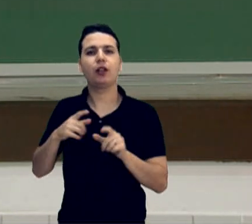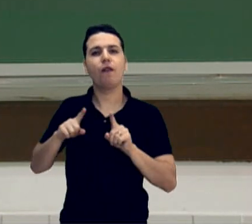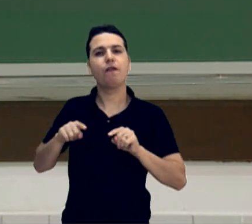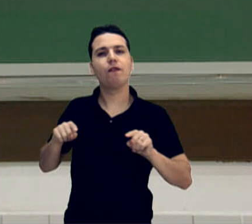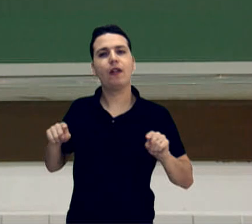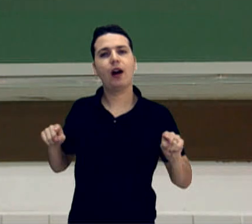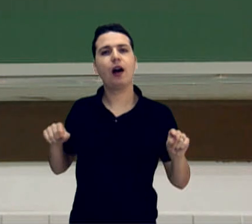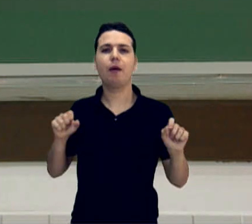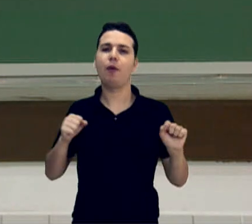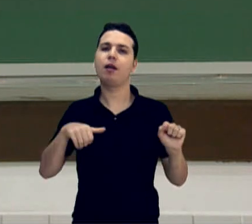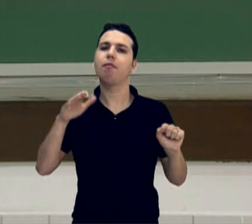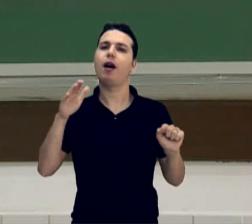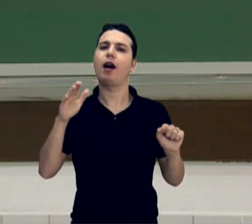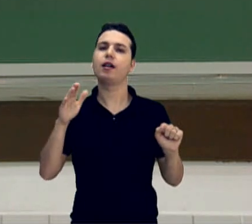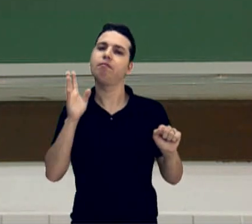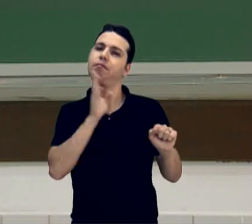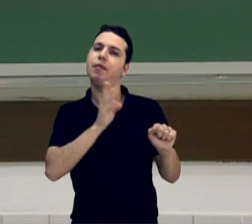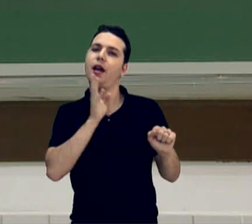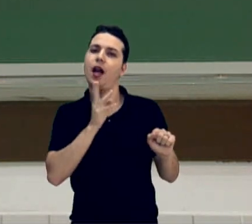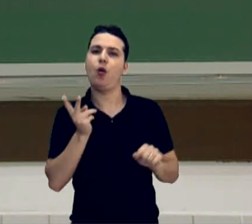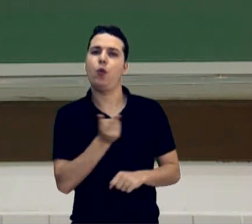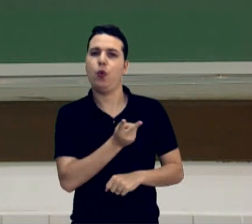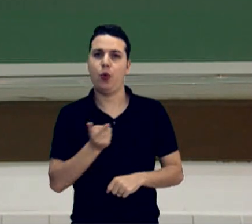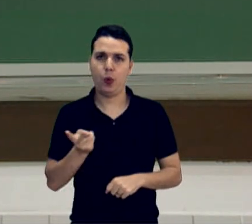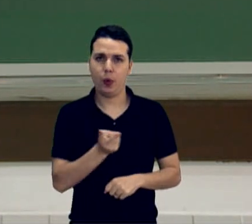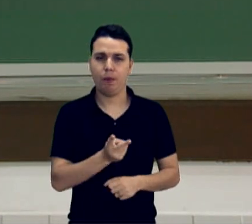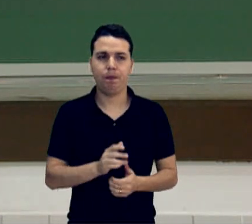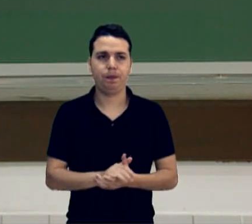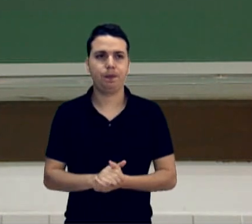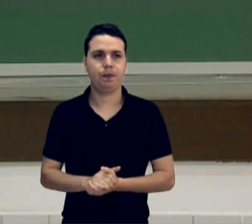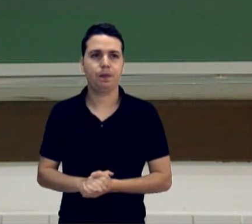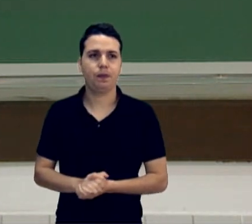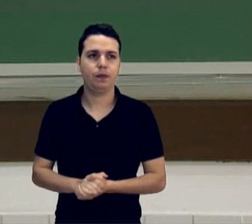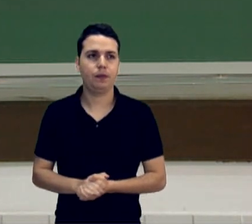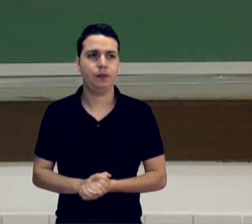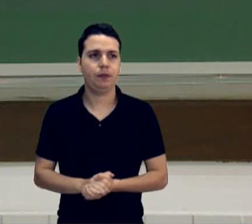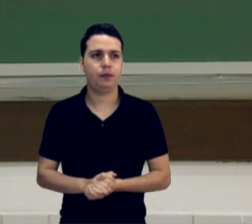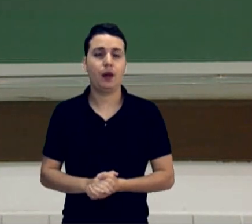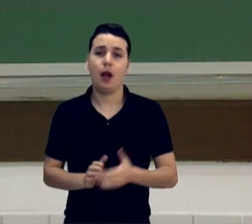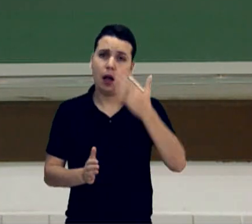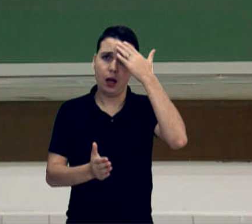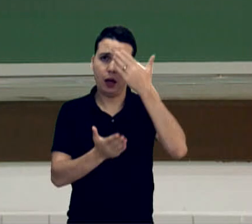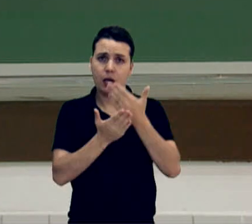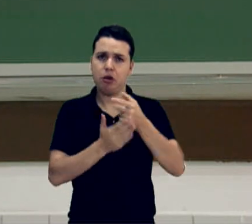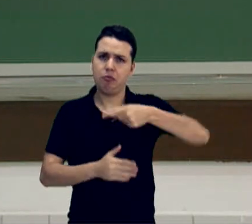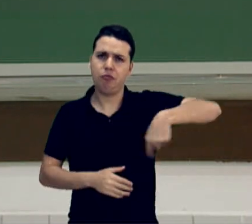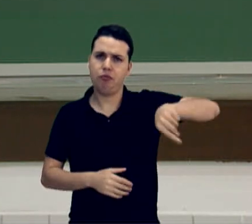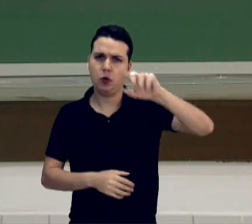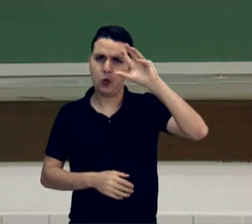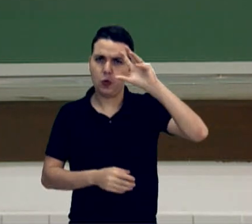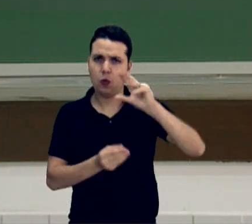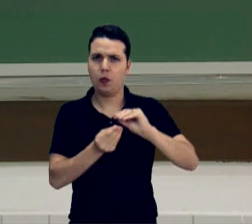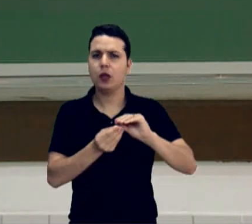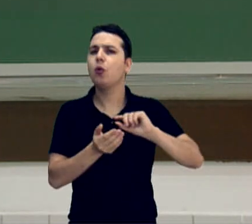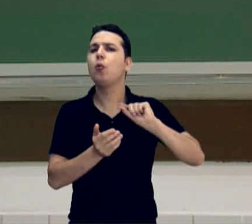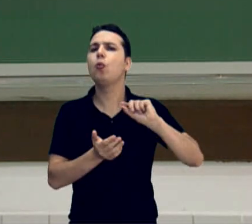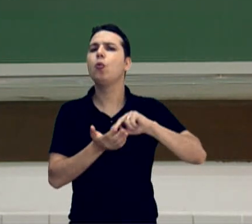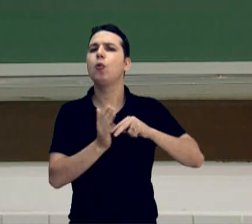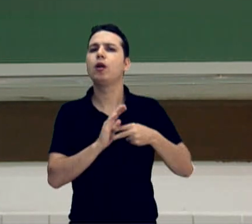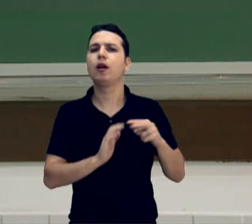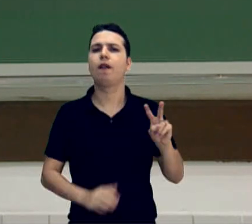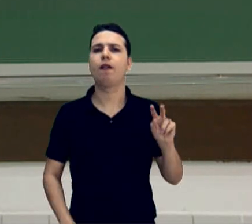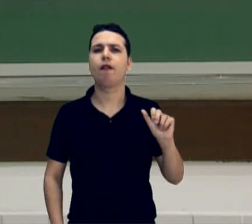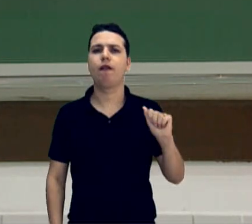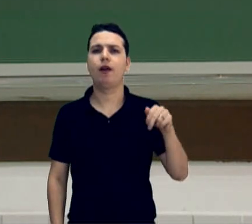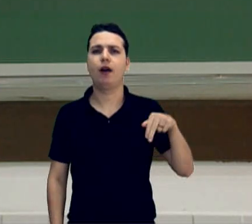mais divertido para ambos, certo? Muito bem. Acho que vocês compreenderam, né? O que é o vaneirão,